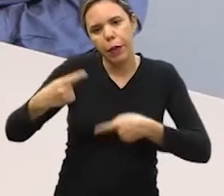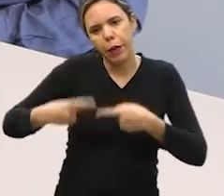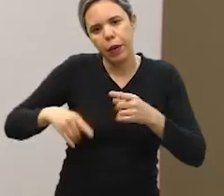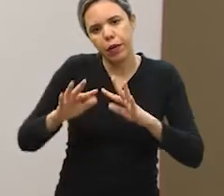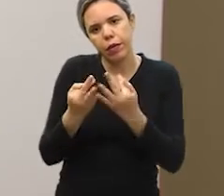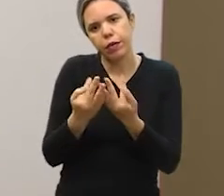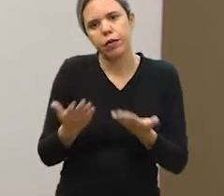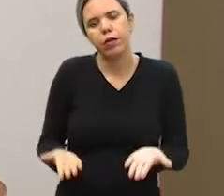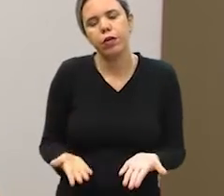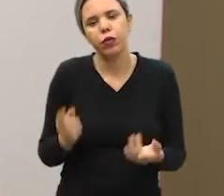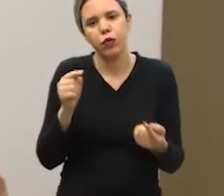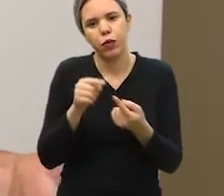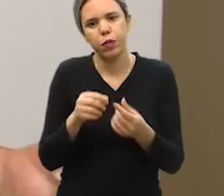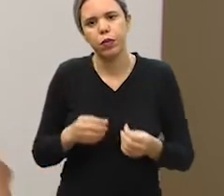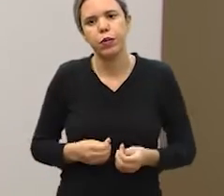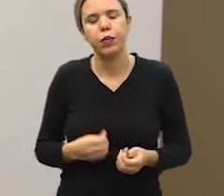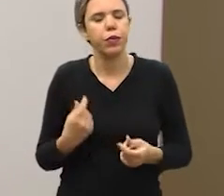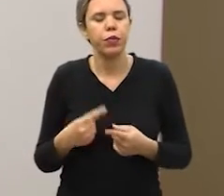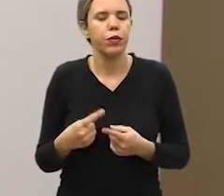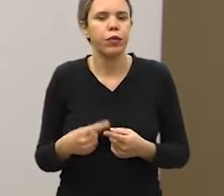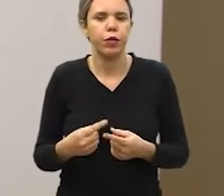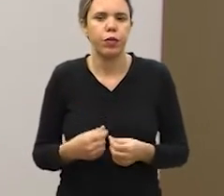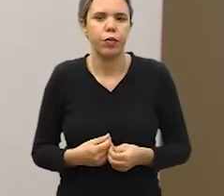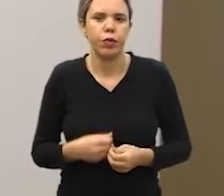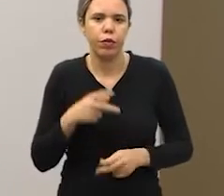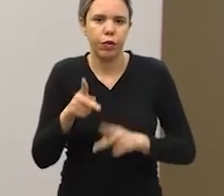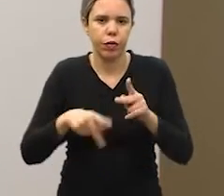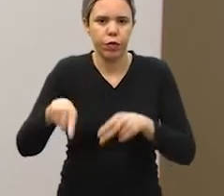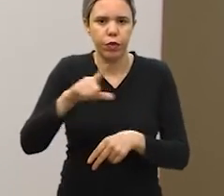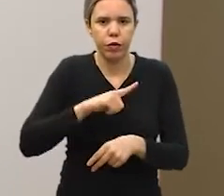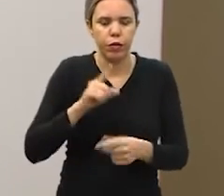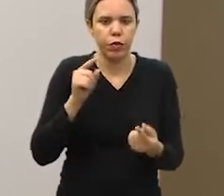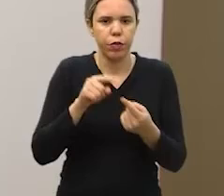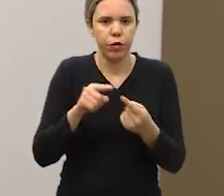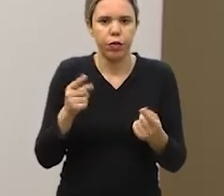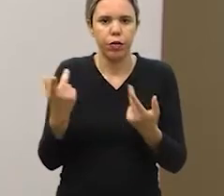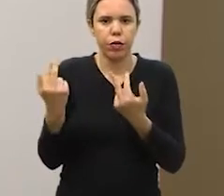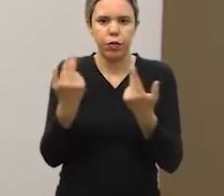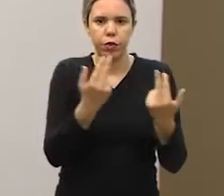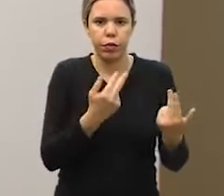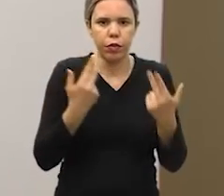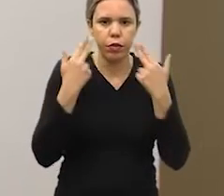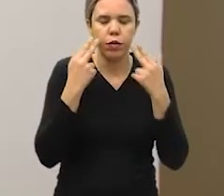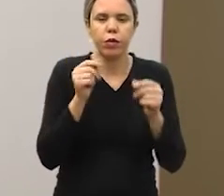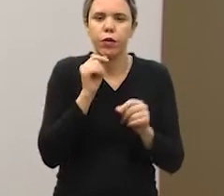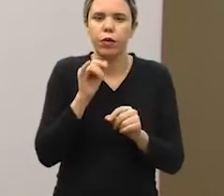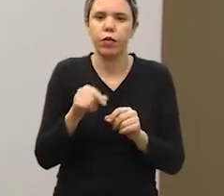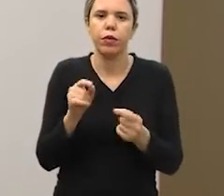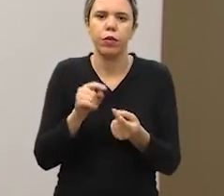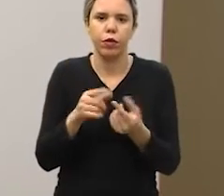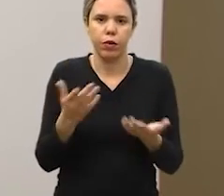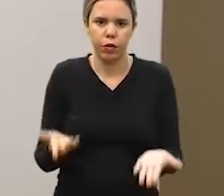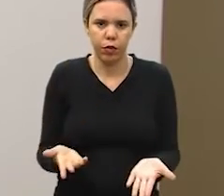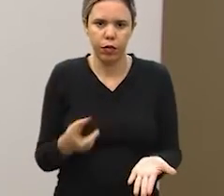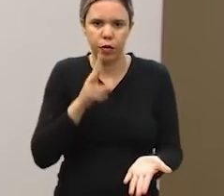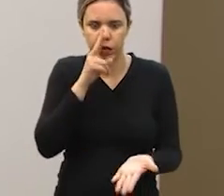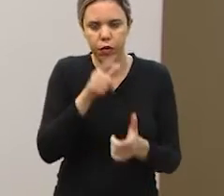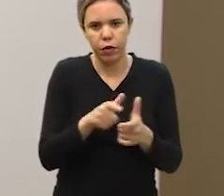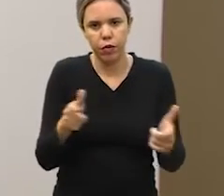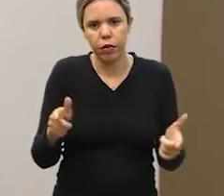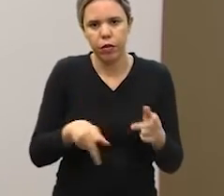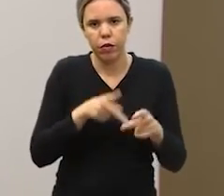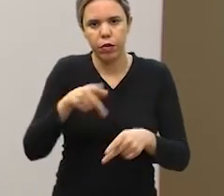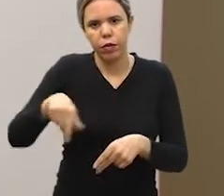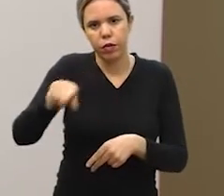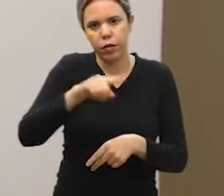em família os objetivos. Por quê? Quando as pessoas têm objetivos em comuns e esses objetivos são fortes,